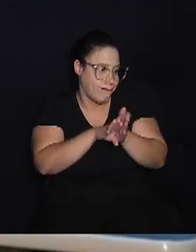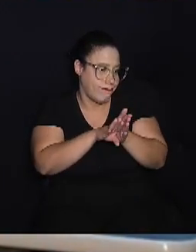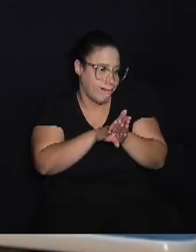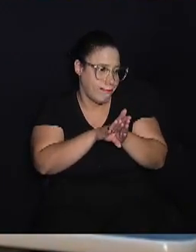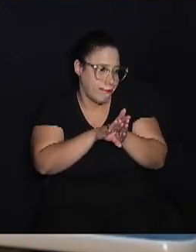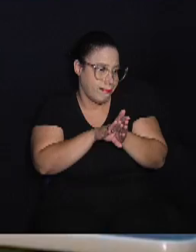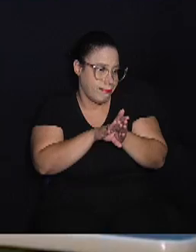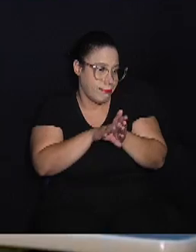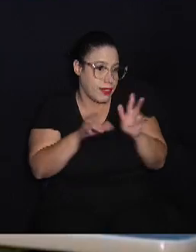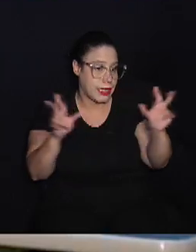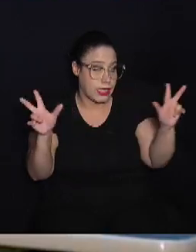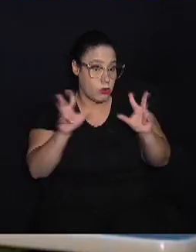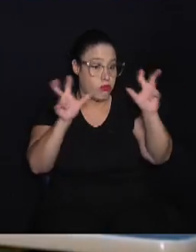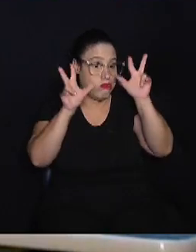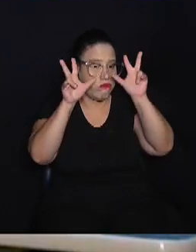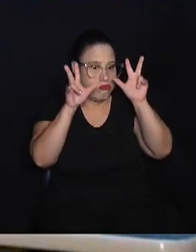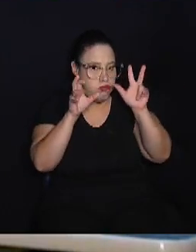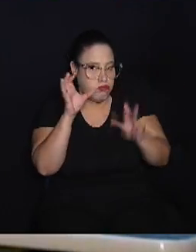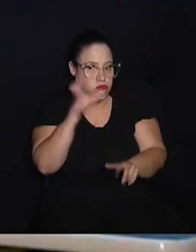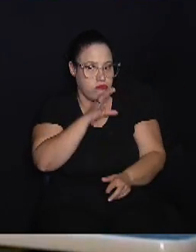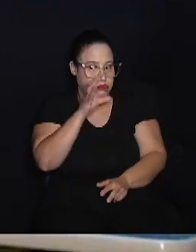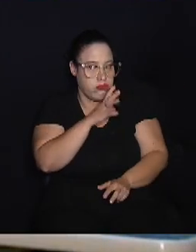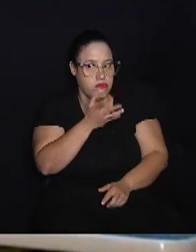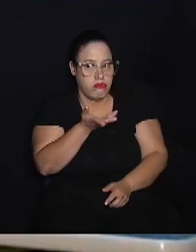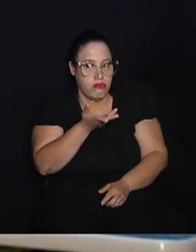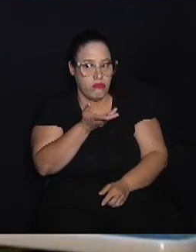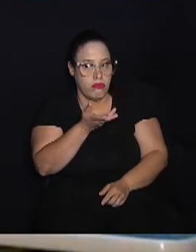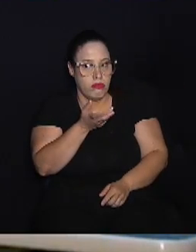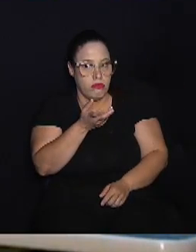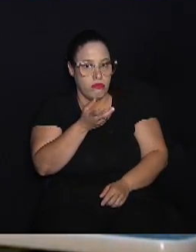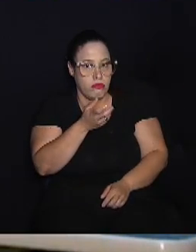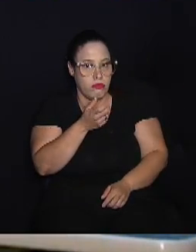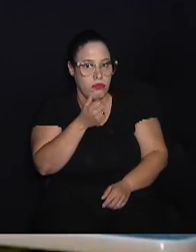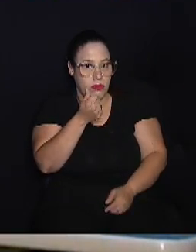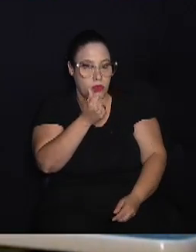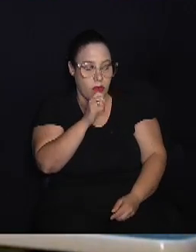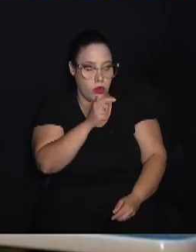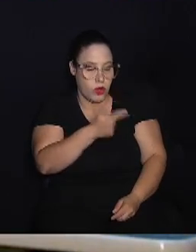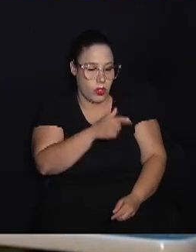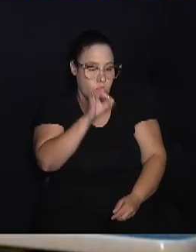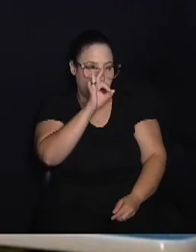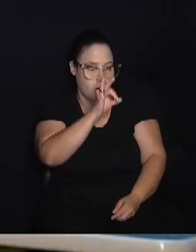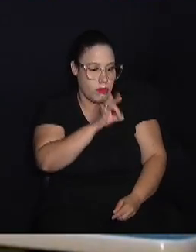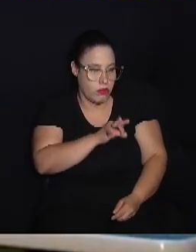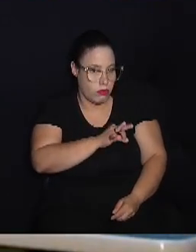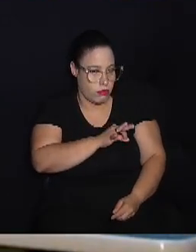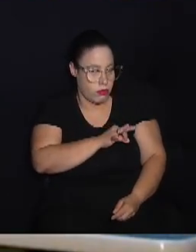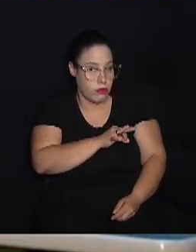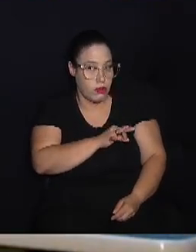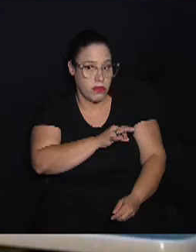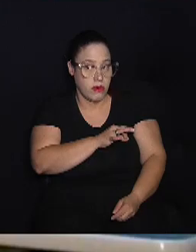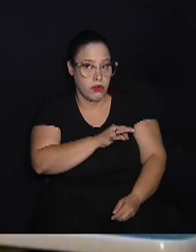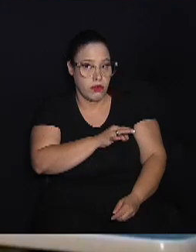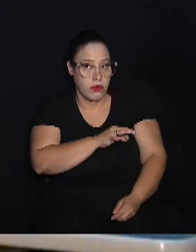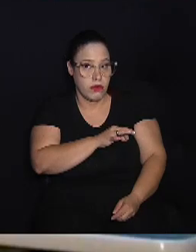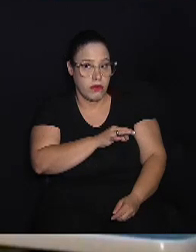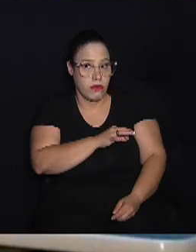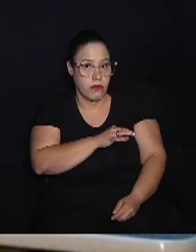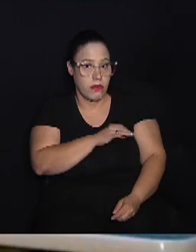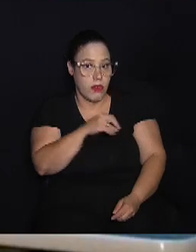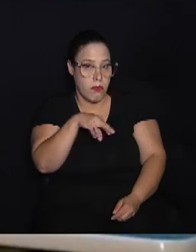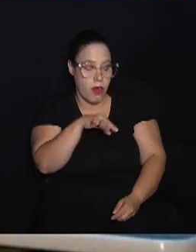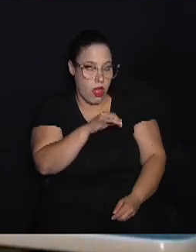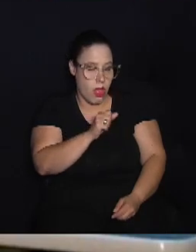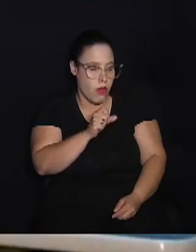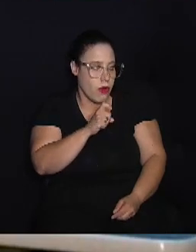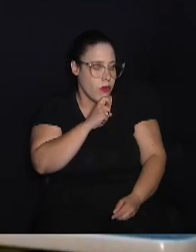estado de emergência, que é quando ela fica abaixo dos 12%. Inclusive, devido a essa massa de